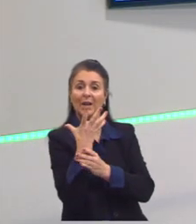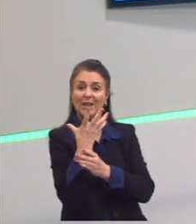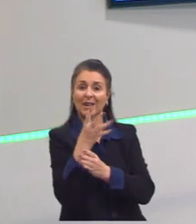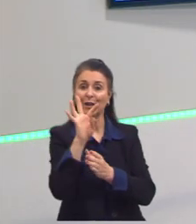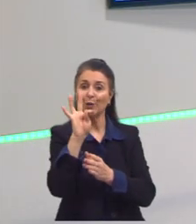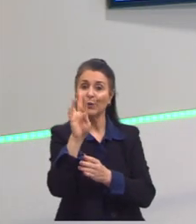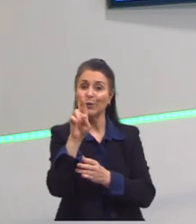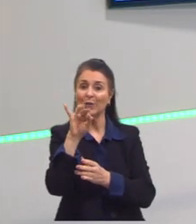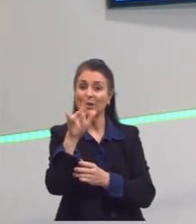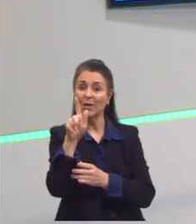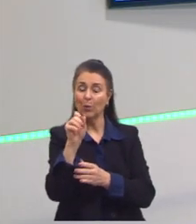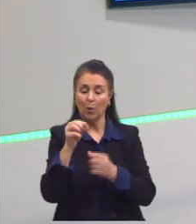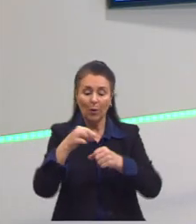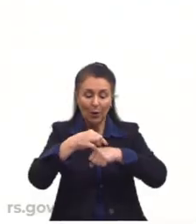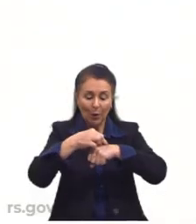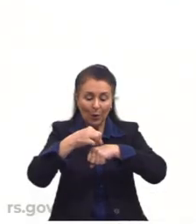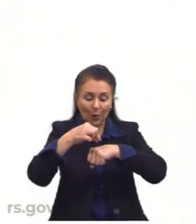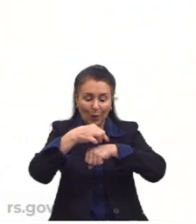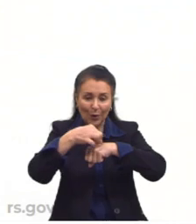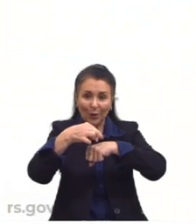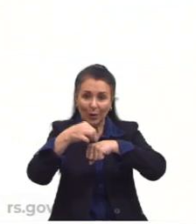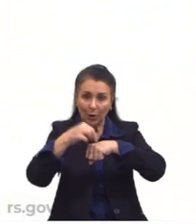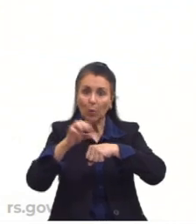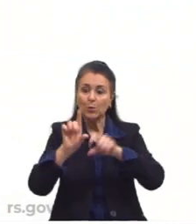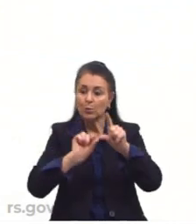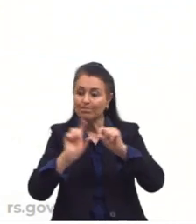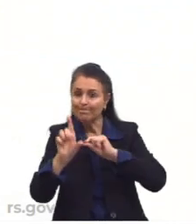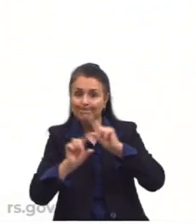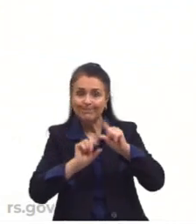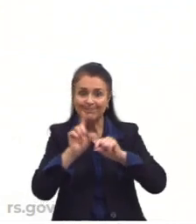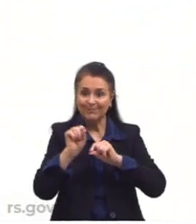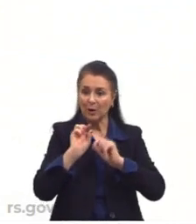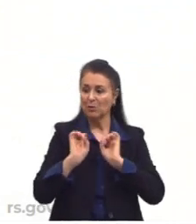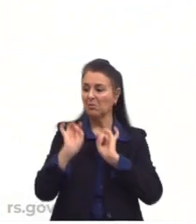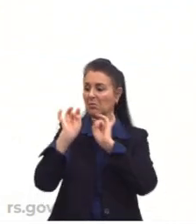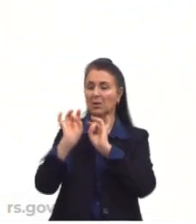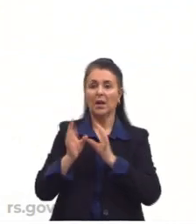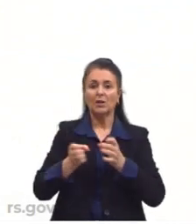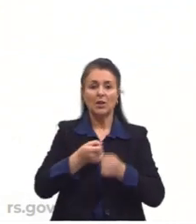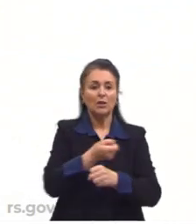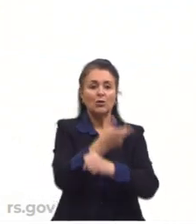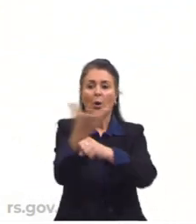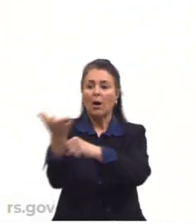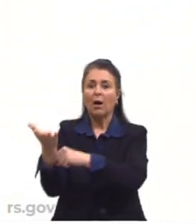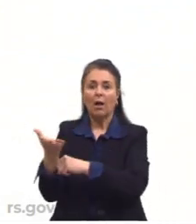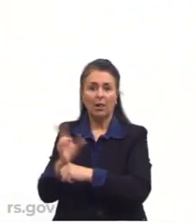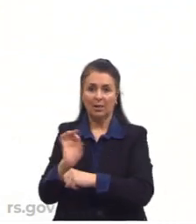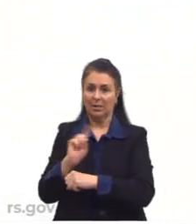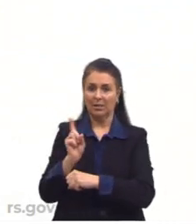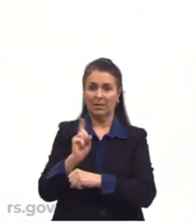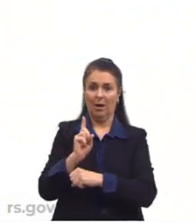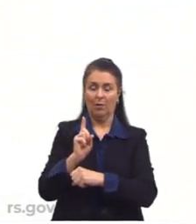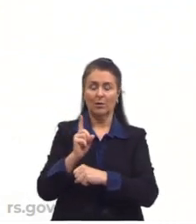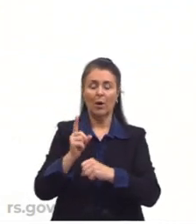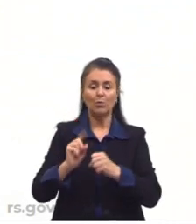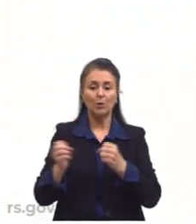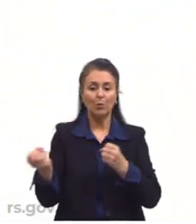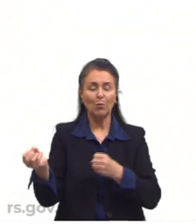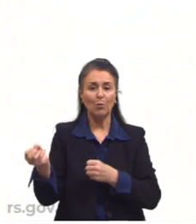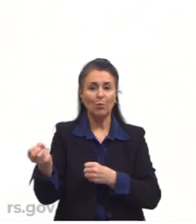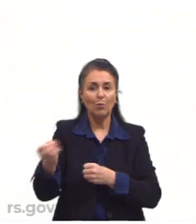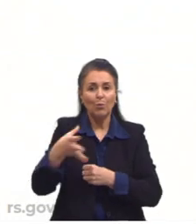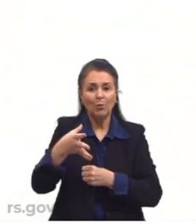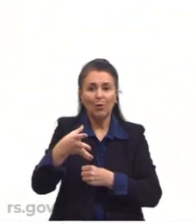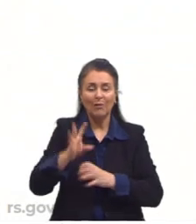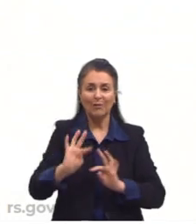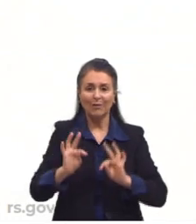um grão agora selecionado não é só jogar e ver o que que vai acontecer certo então sou e inovações tecnológicas